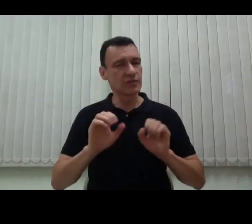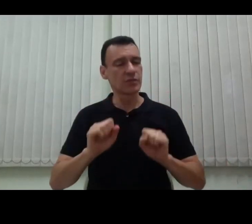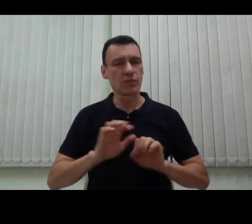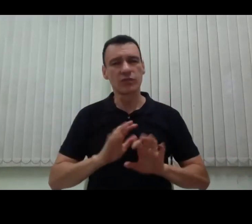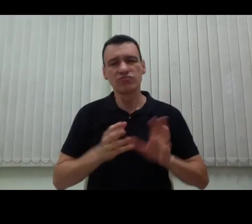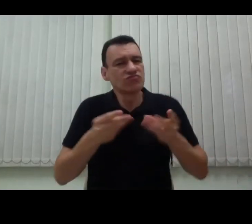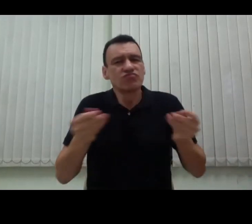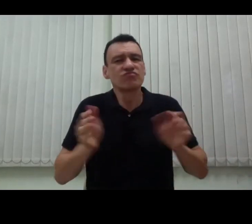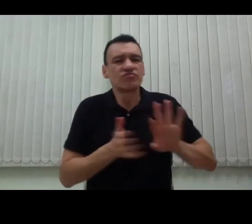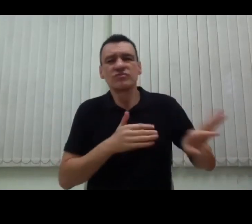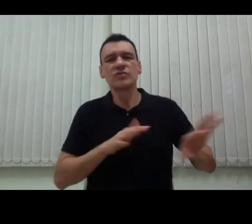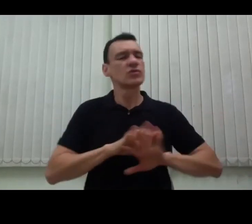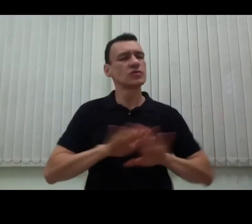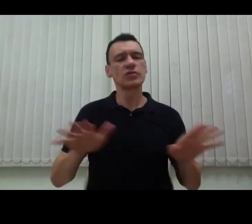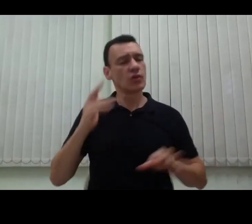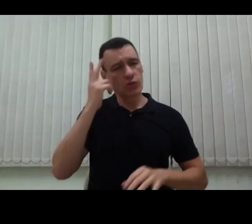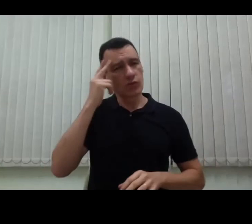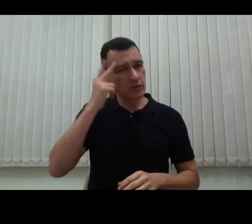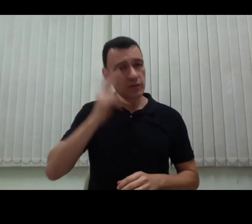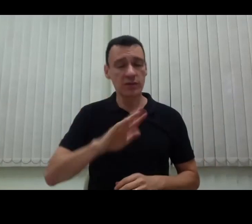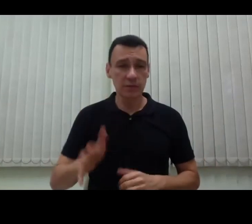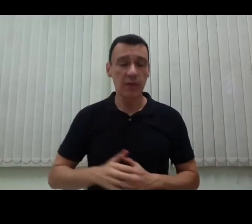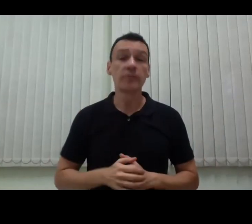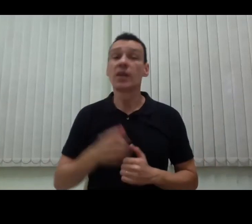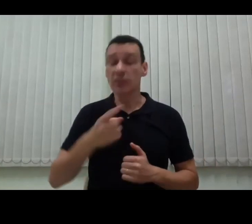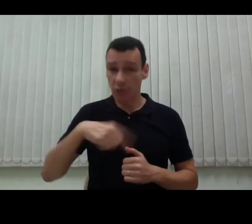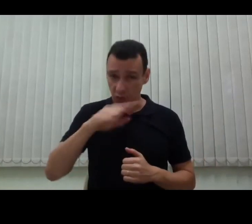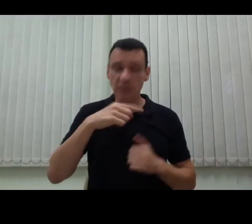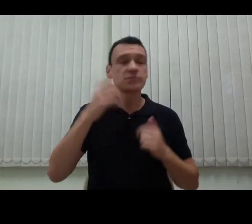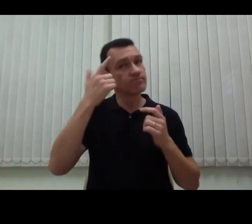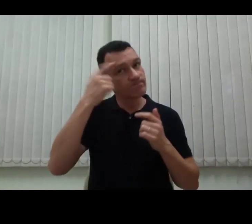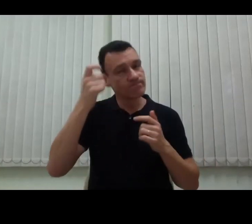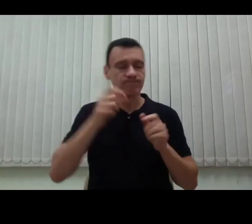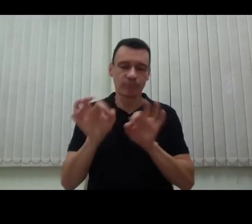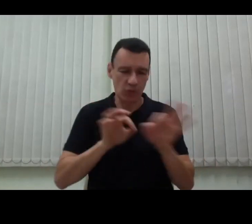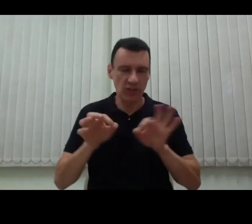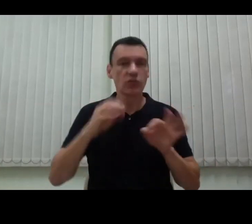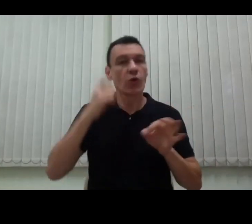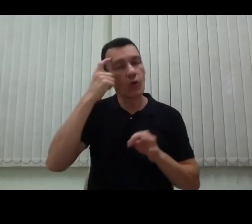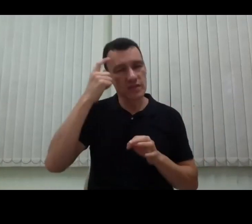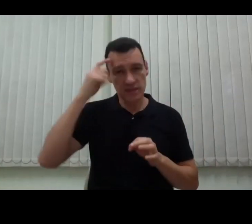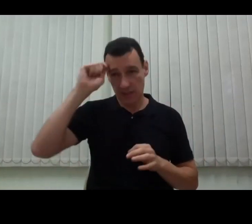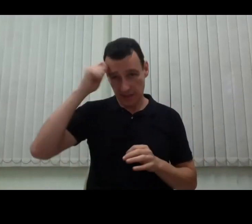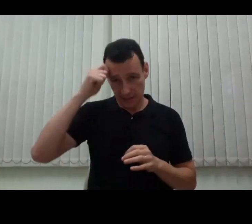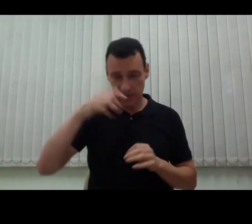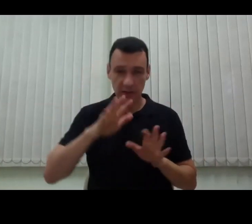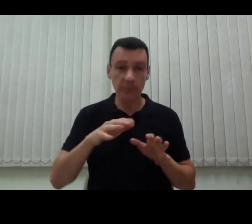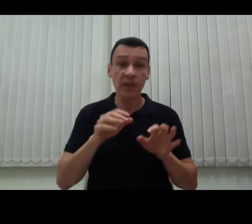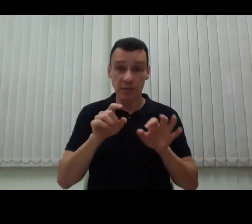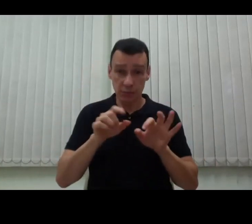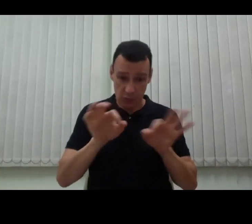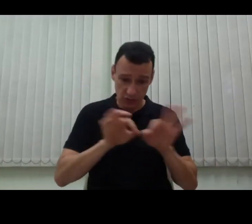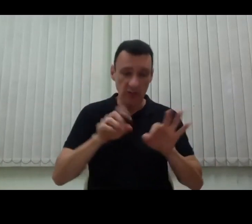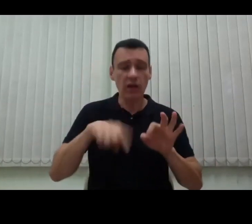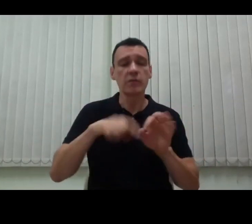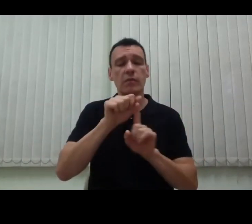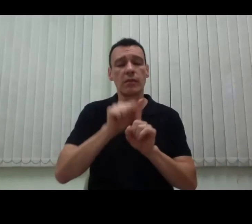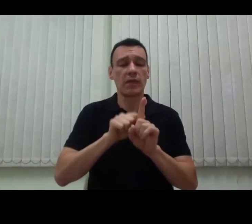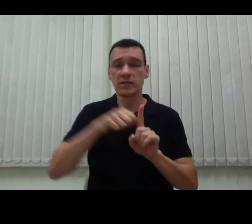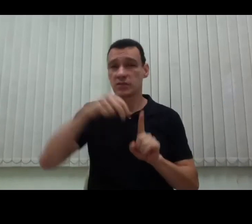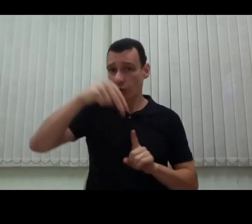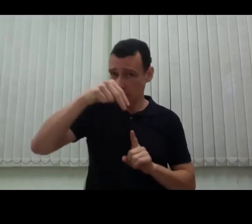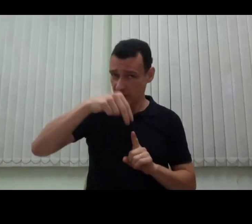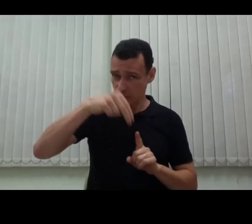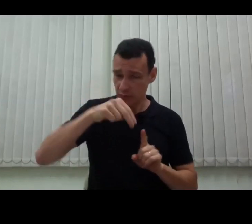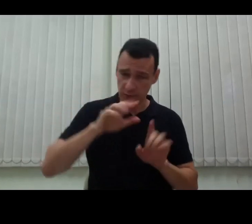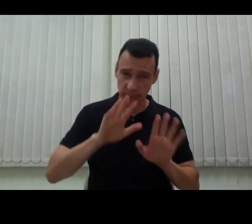ação como o Projeto Consciência Negra, que foi o que nós desenvolvemos. Felizmente, o projeto que foi uma ação no mês de novembro, porque essa é outra questão